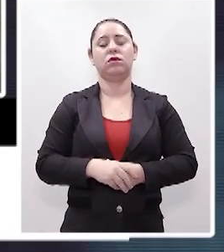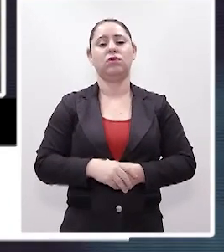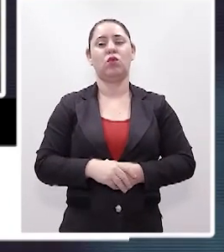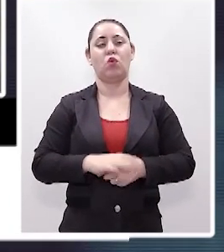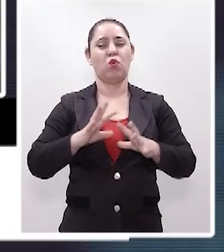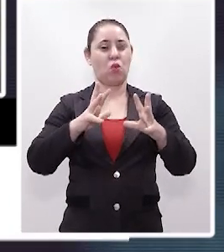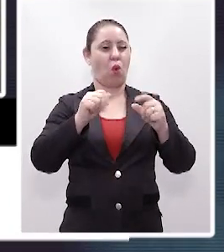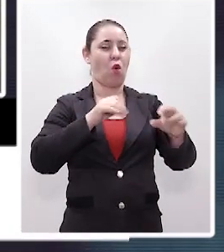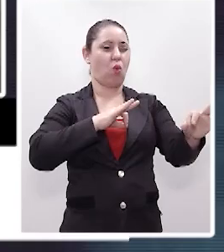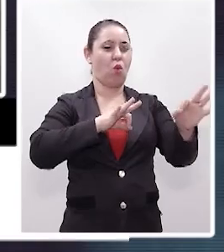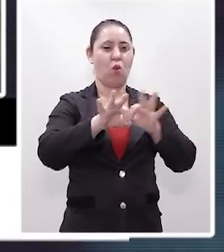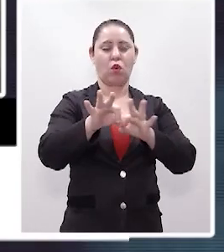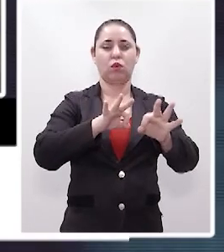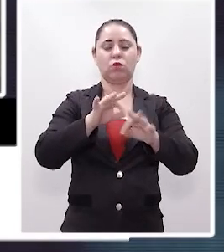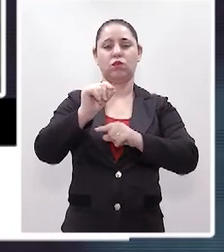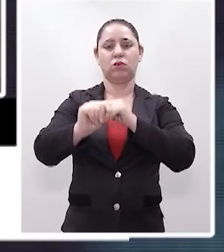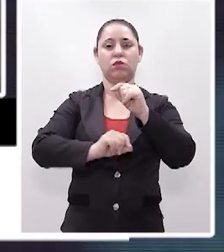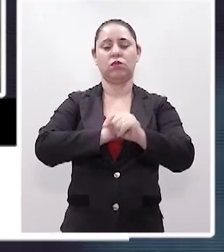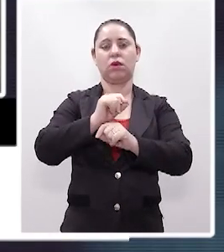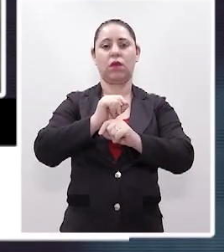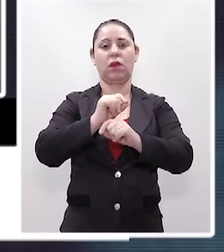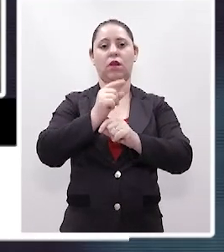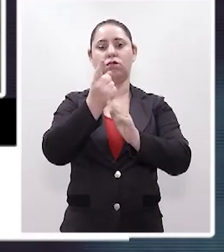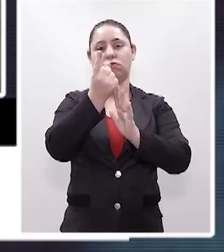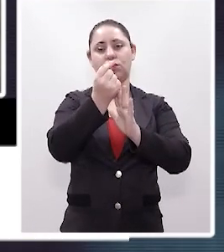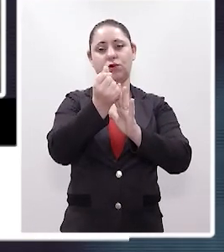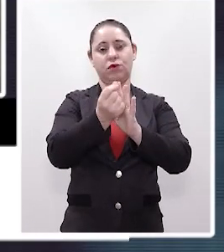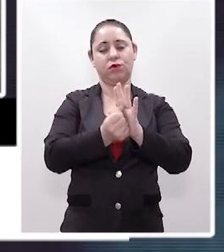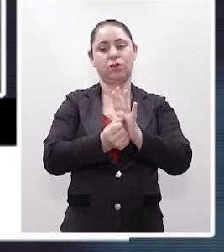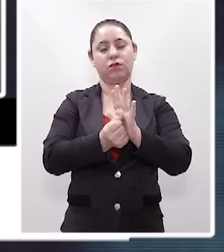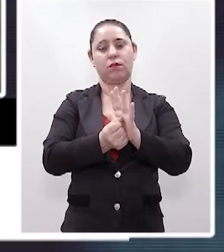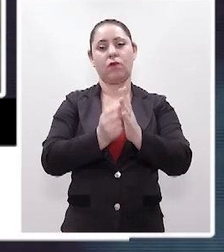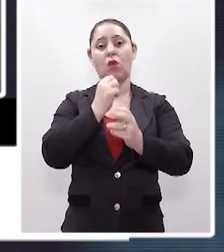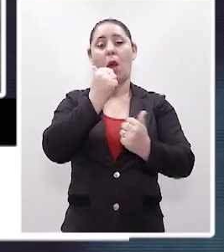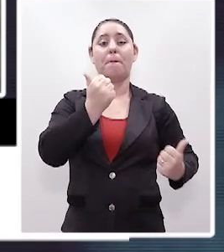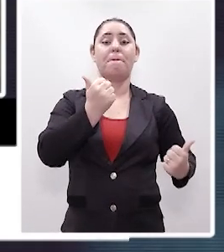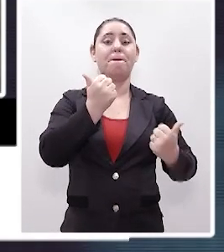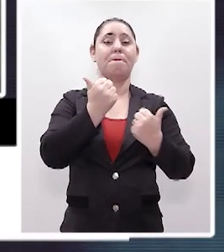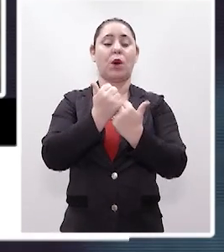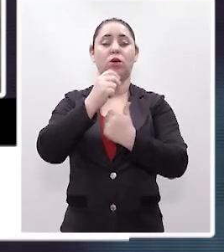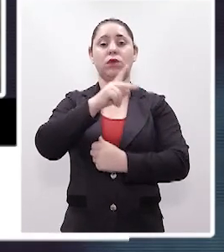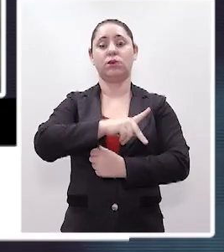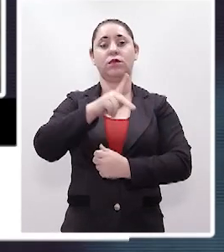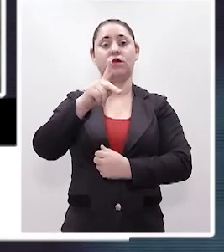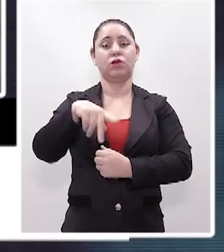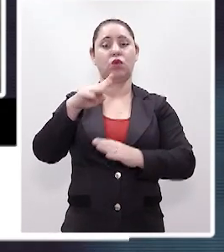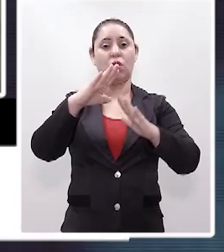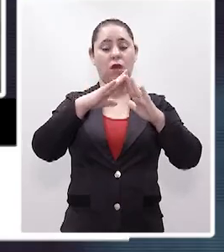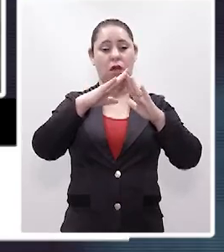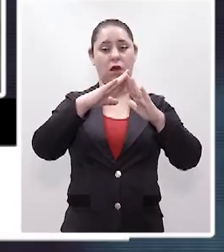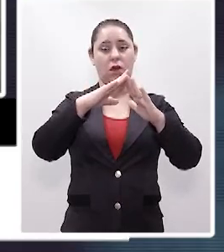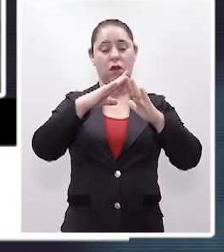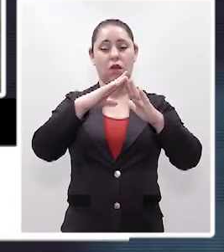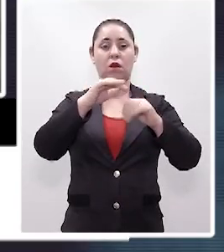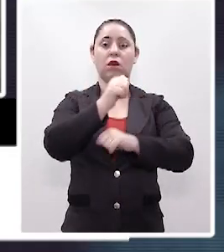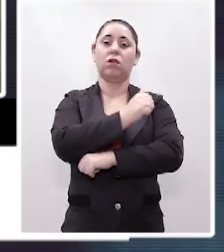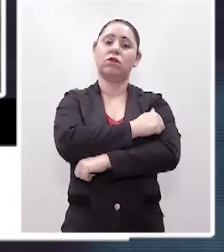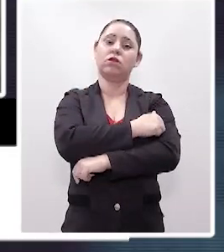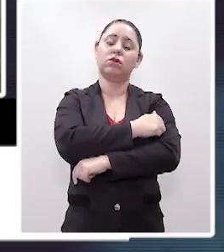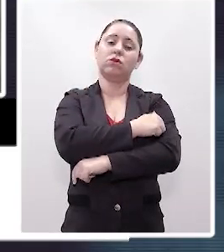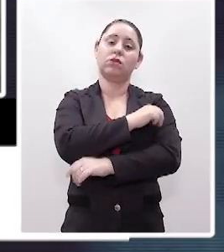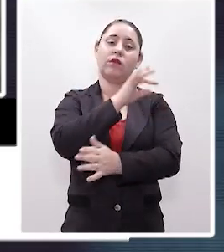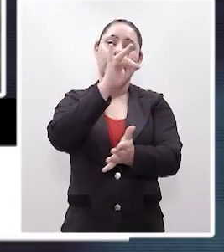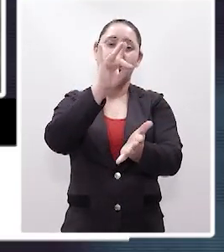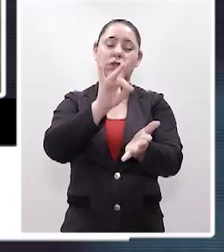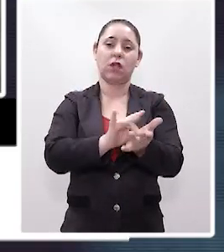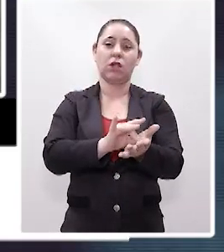né, se organizar na questão financeira, como dar esse apoio para os professores em casa e aluno que